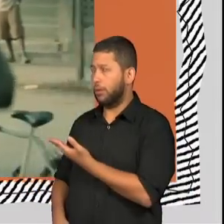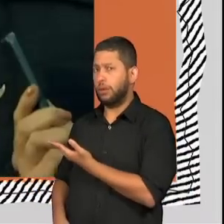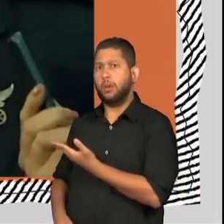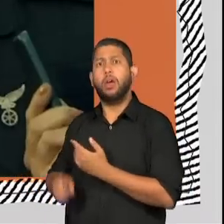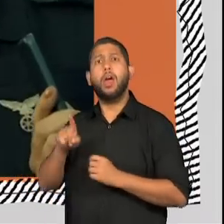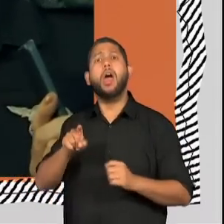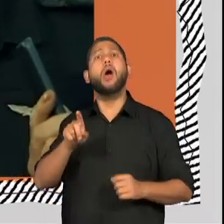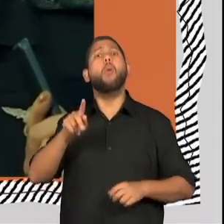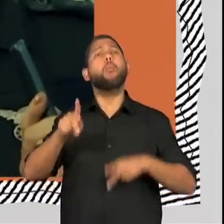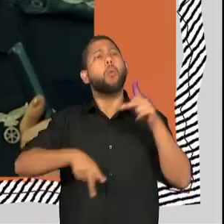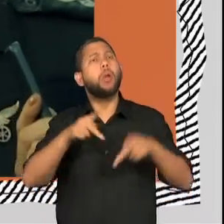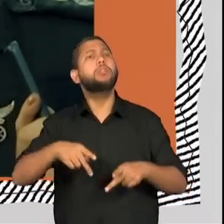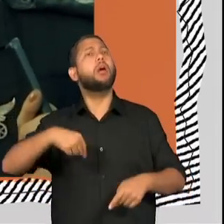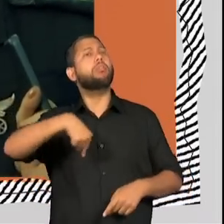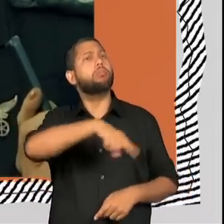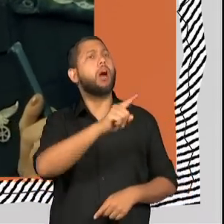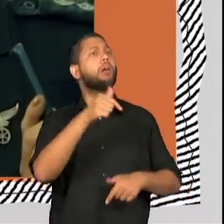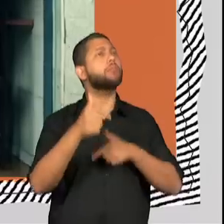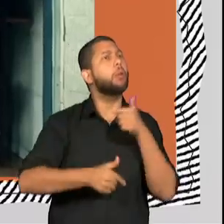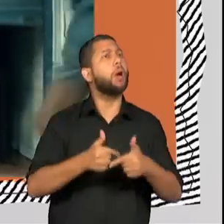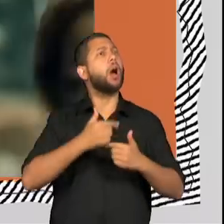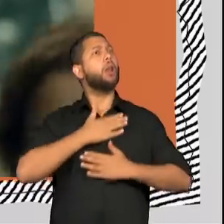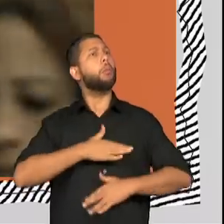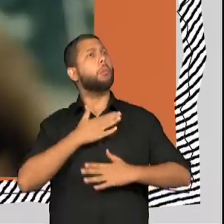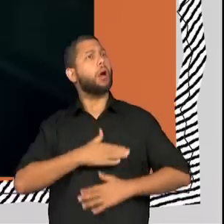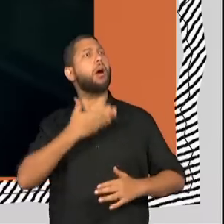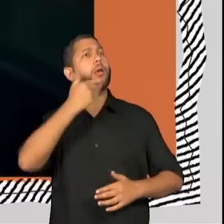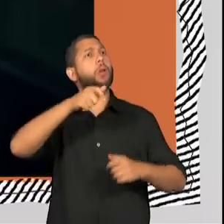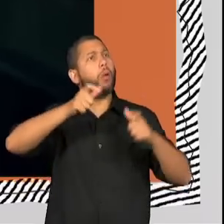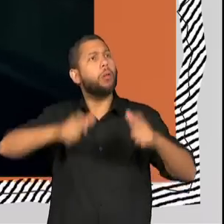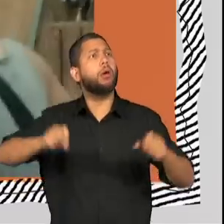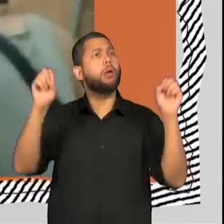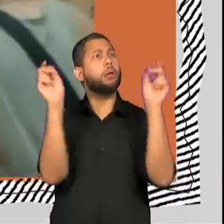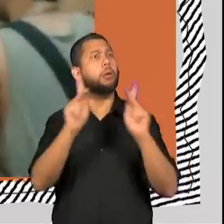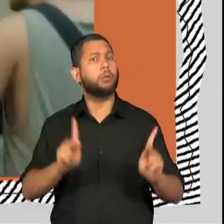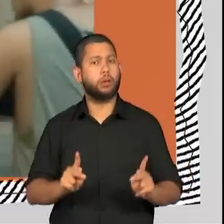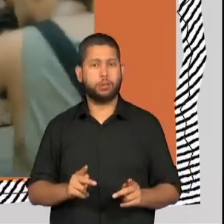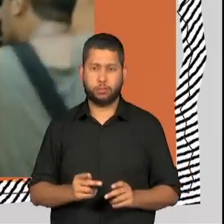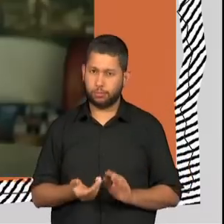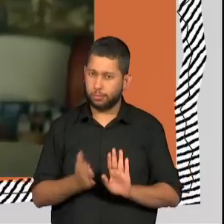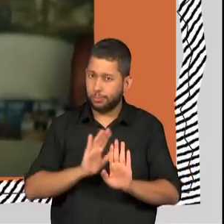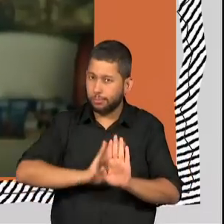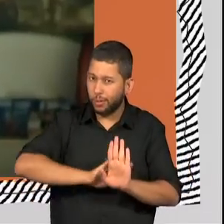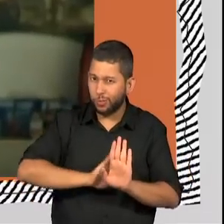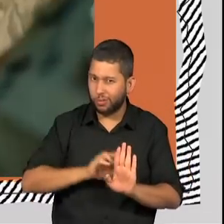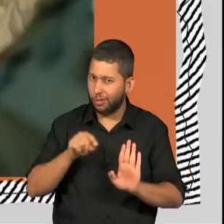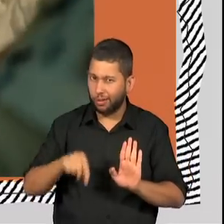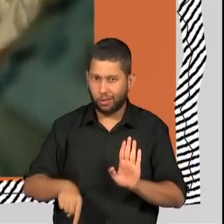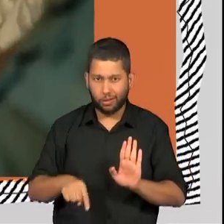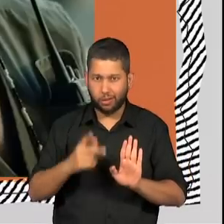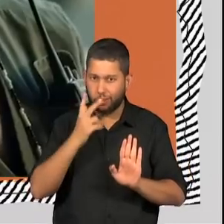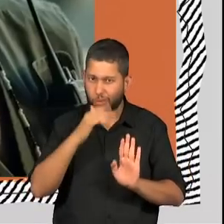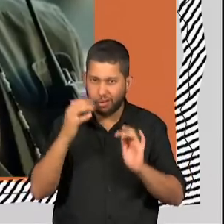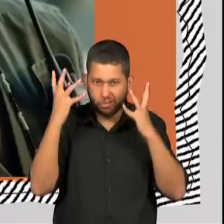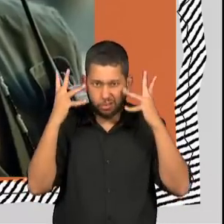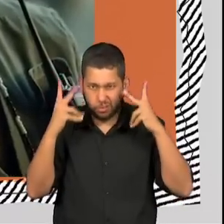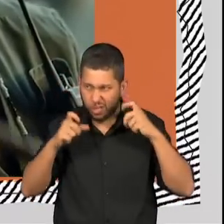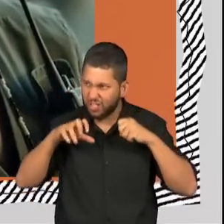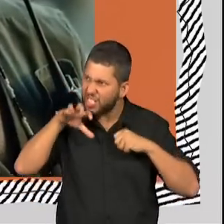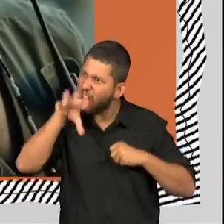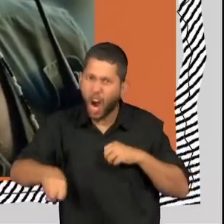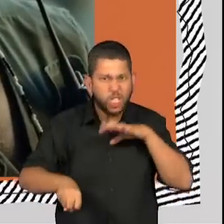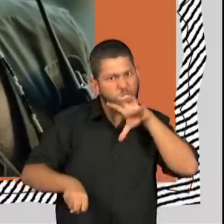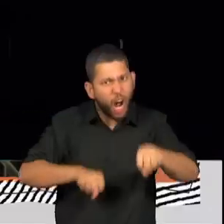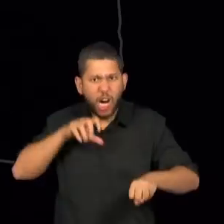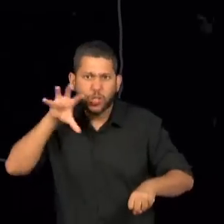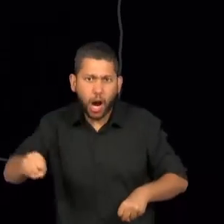a população possa ir trabalhar e voltar com tranquilidade. Sabe o que tu não entendeu, Douglas? Isso aqui é lei da selva, rapaz. Se eu der mole, se eu não mostrar firmeza, vem um e